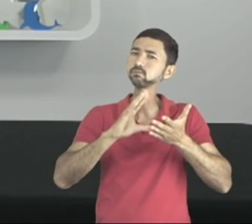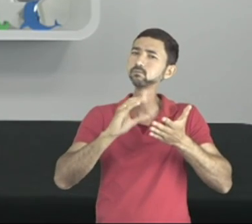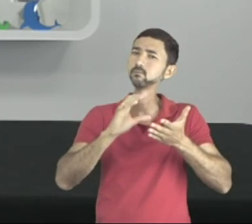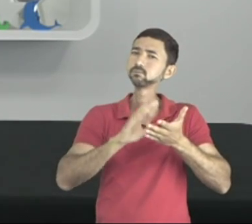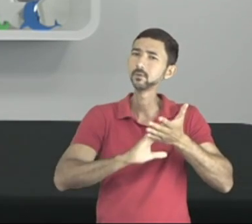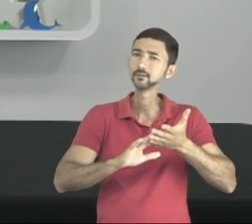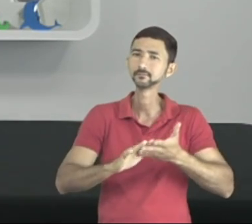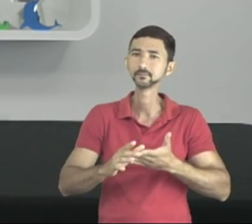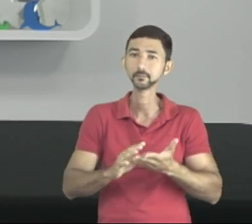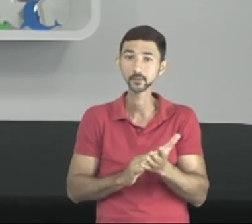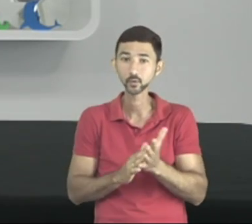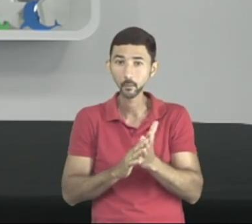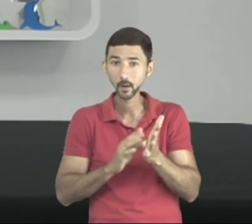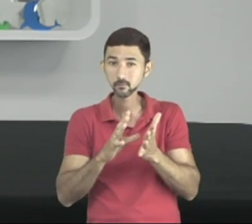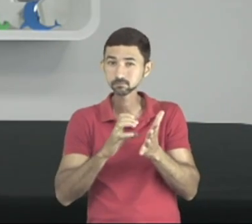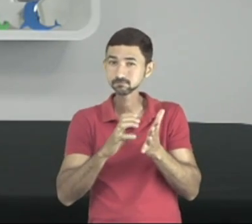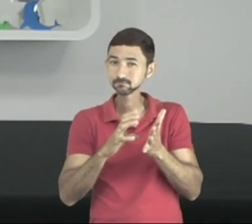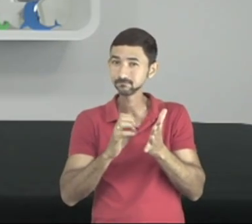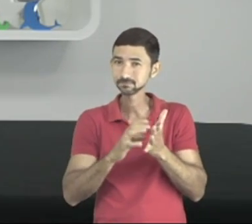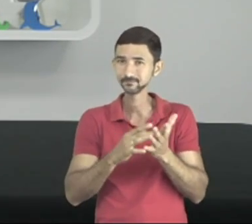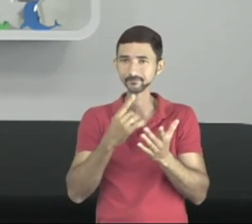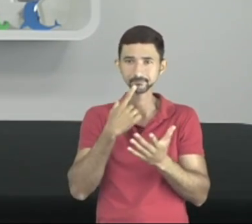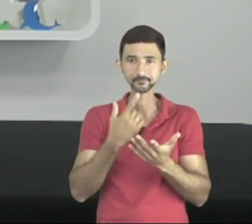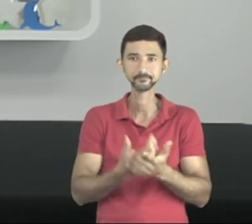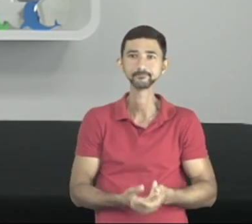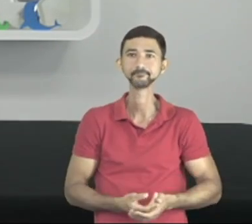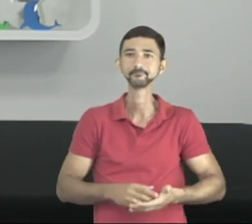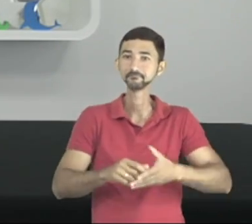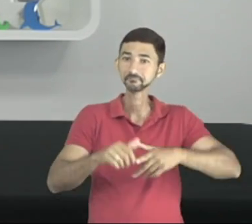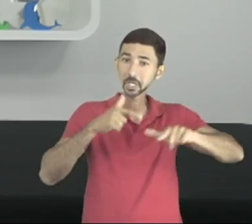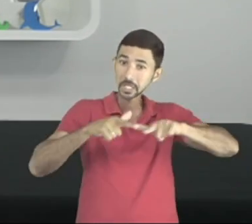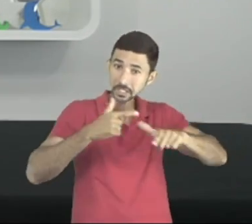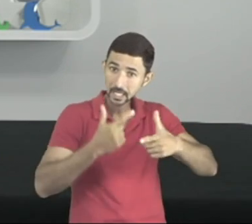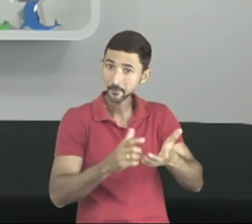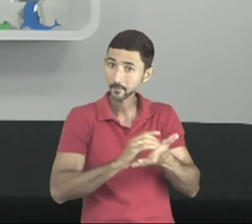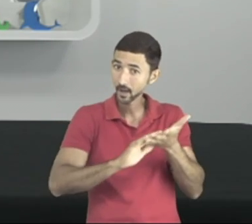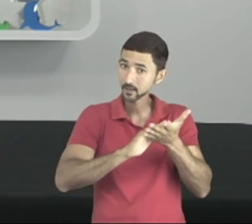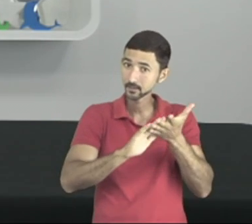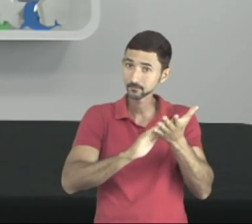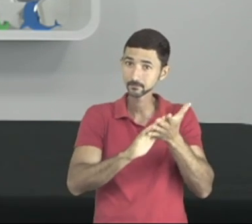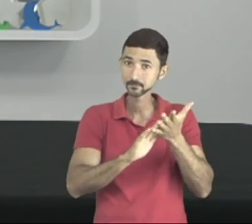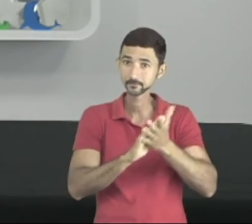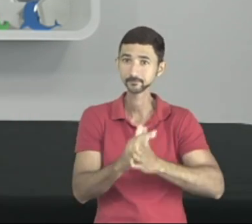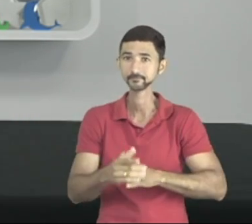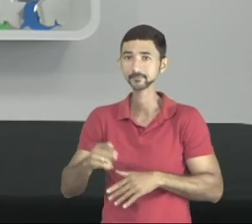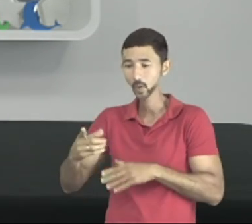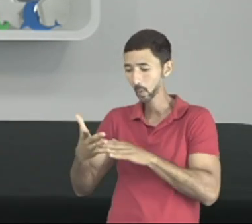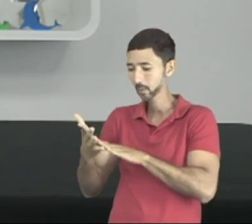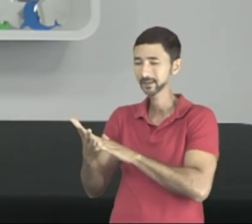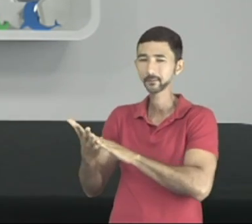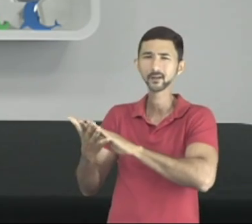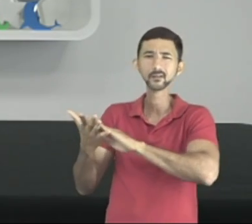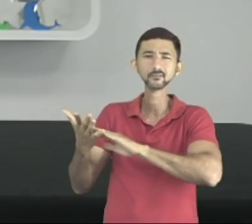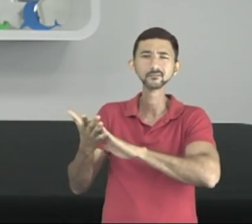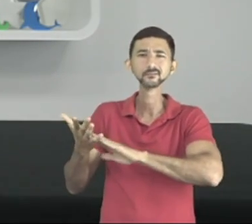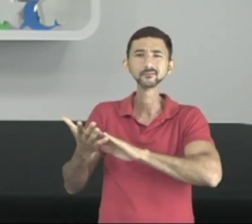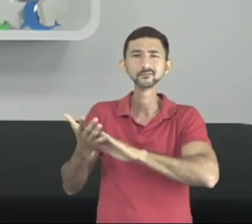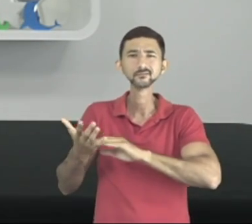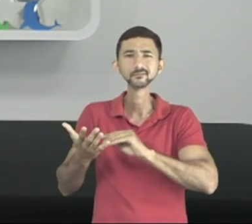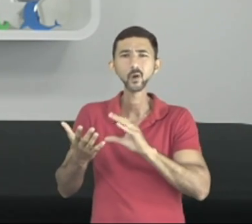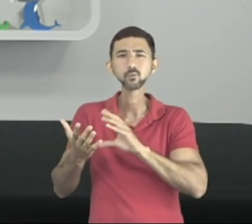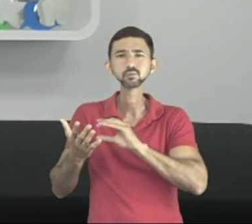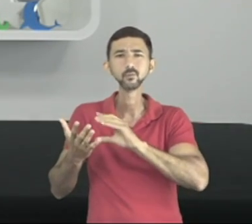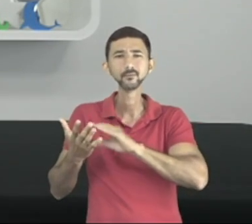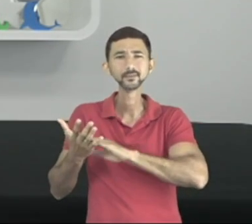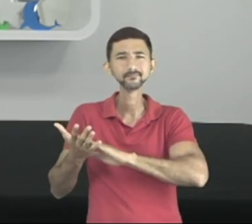que tem uma mão mais áspera, você diz, olha, esse aqui trabalha demais com as mãos, esse aqui já não trabalha tanto com as mãos,